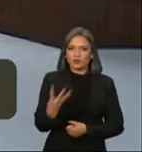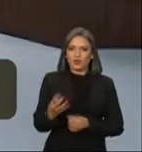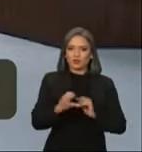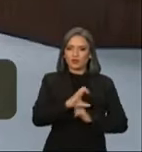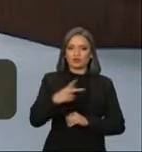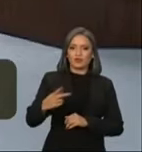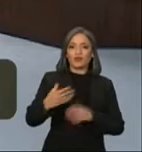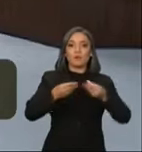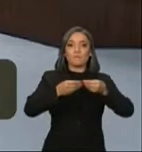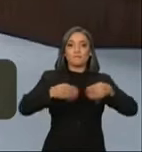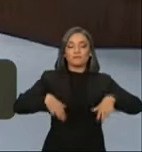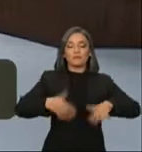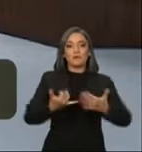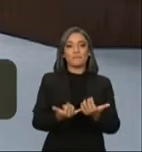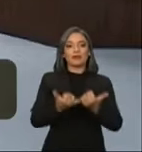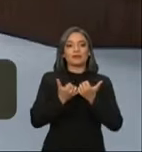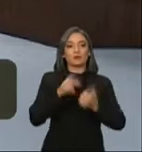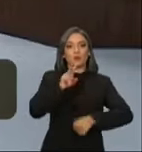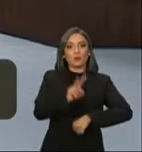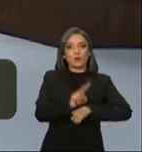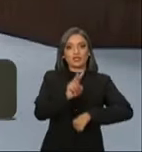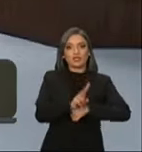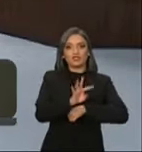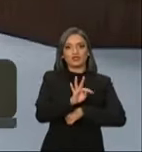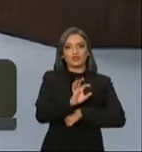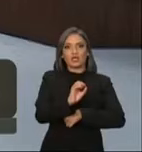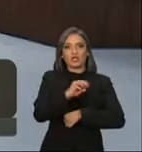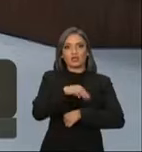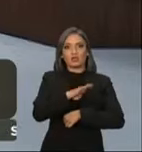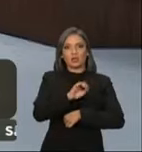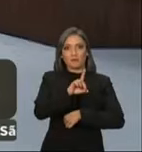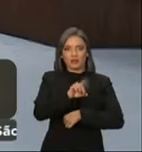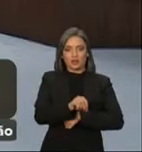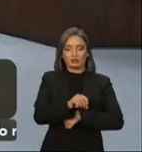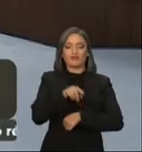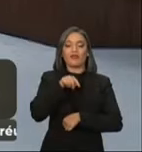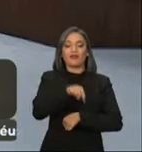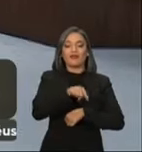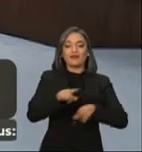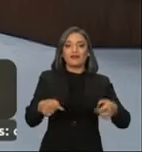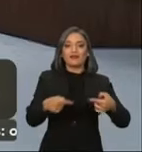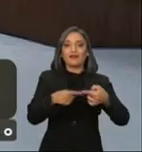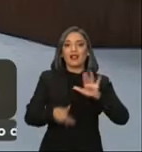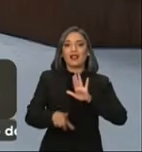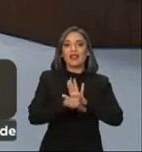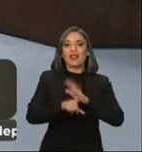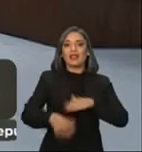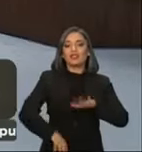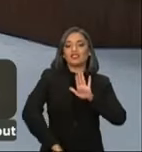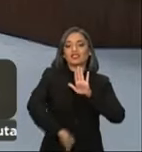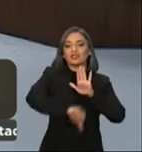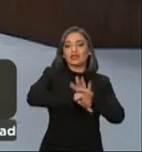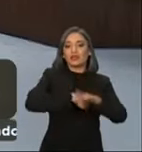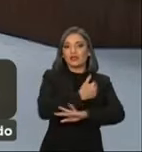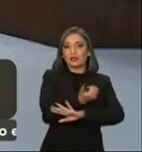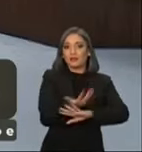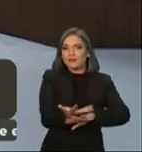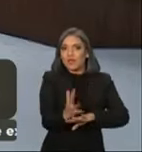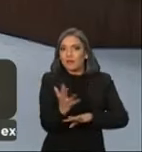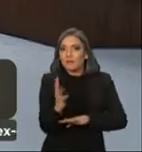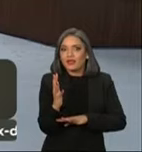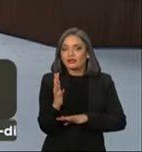bem tombado, que veio a ser encartado na Lei de Crimes Ambientais, que pode parecer anômalo quando eu falar em